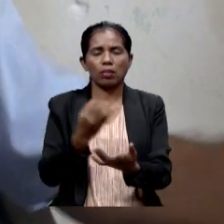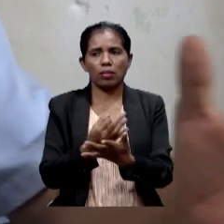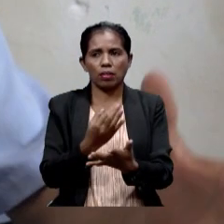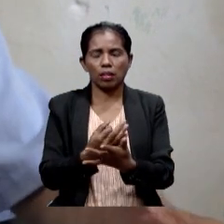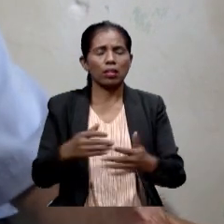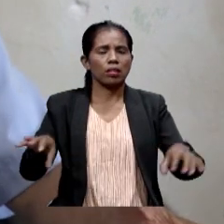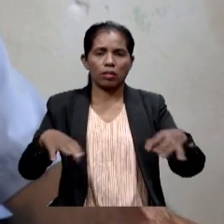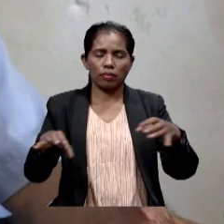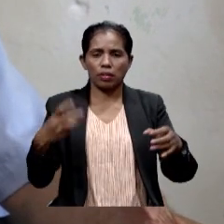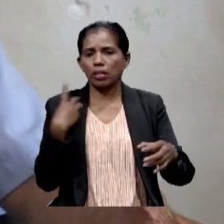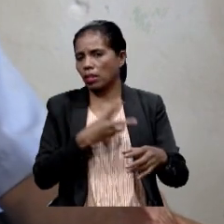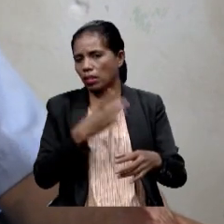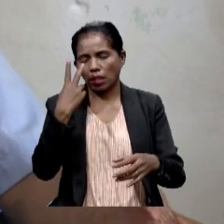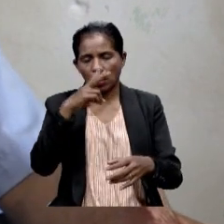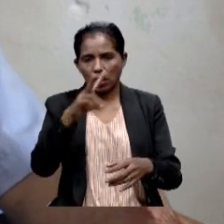serviço,